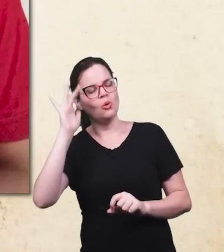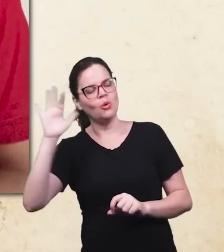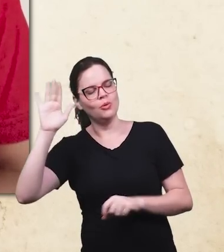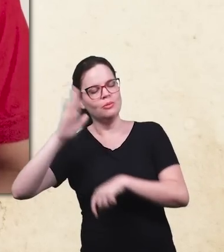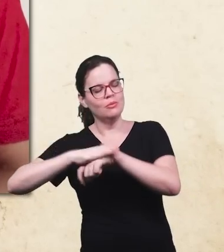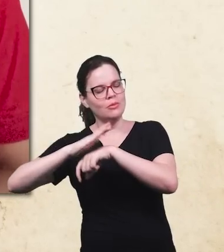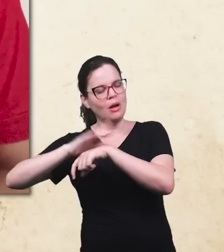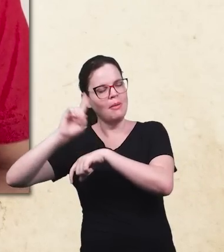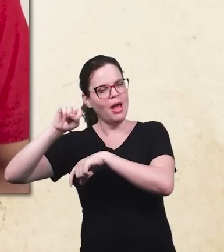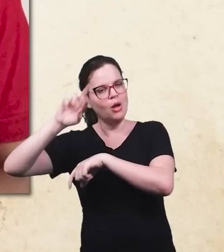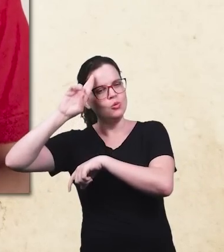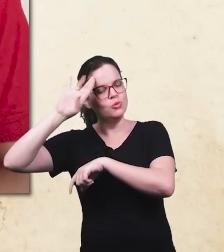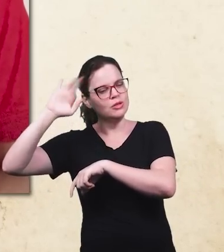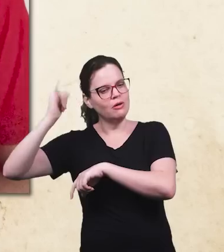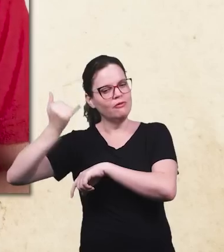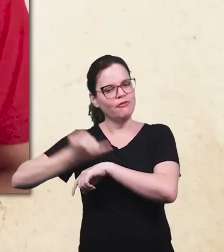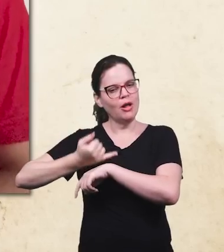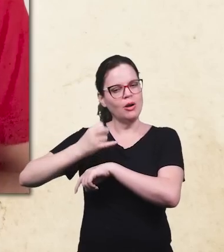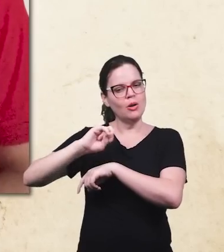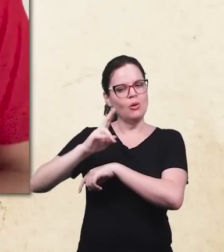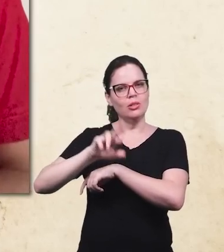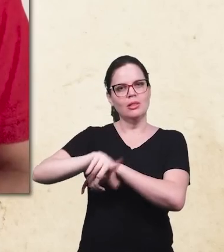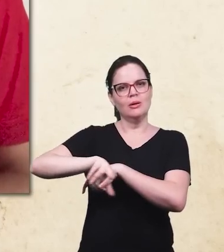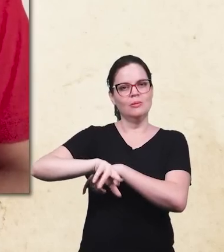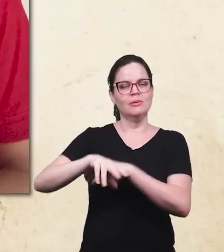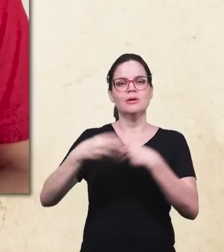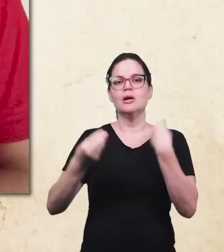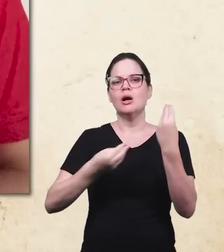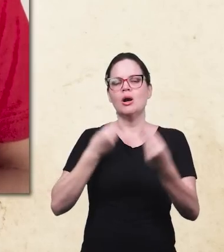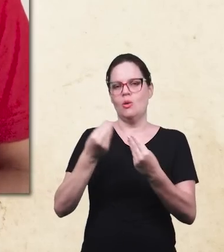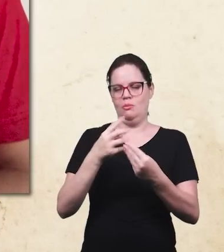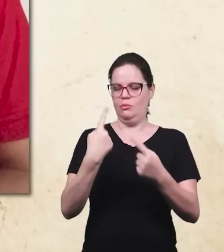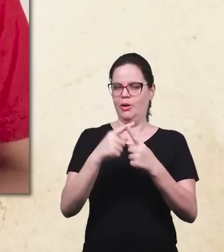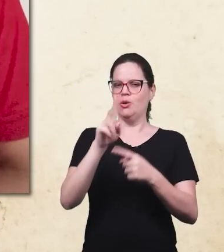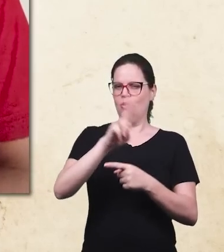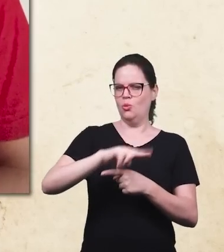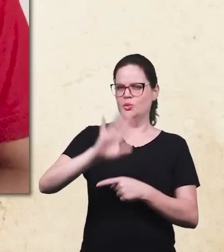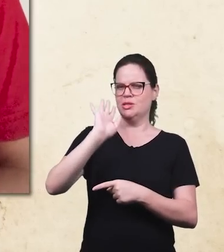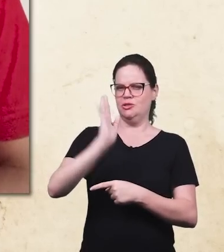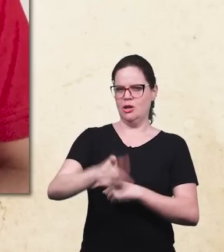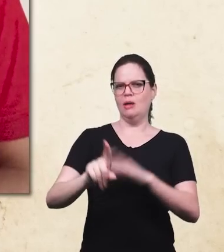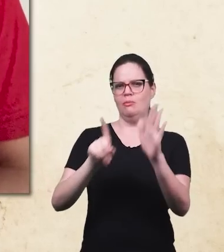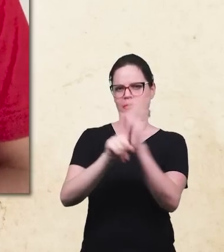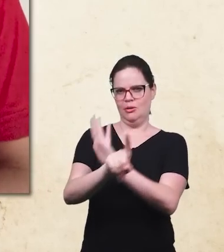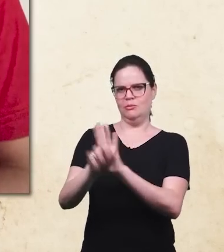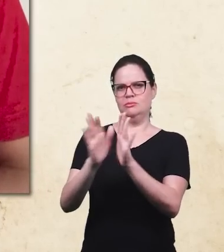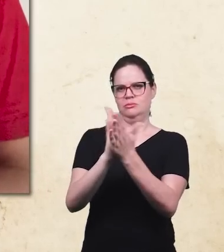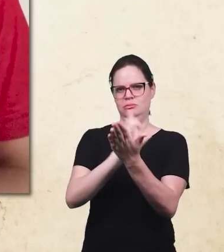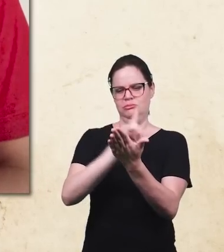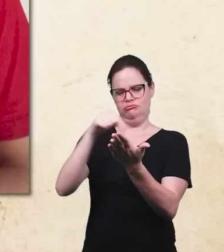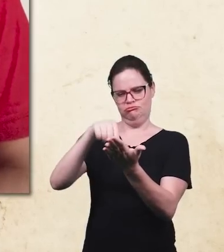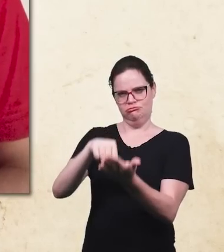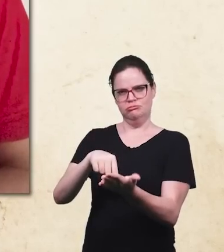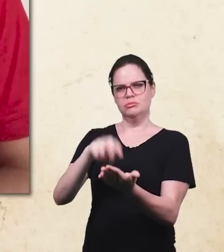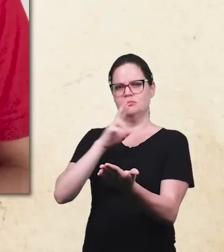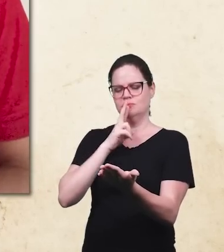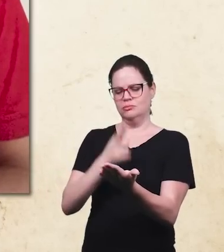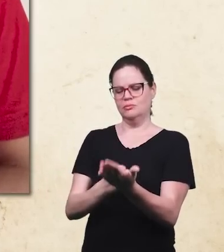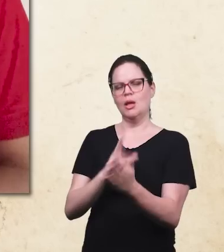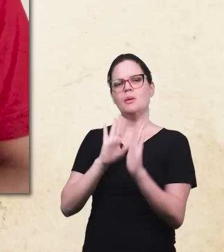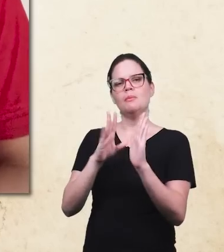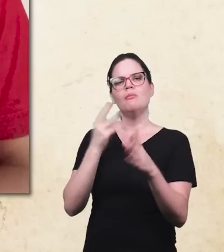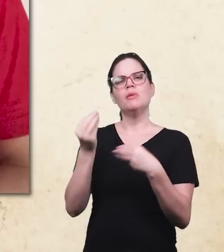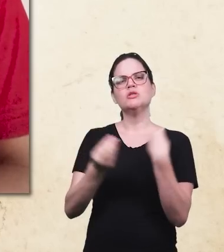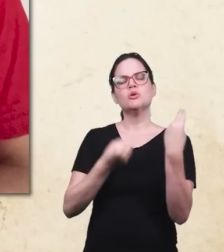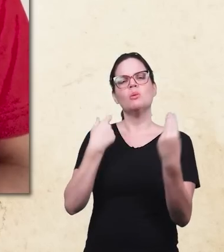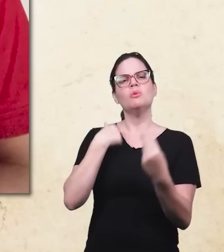foram ou não do Senhor. Como discernir, além da consulta à palavra que nós temos, como discernir